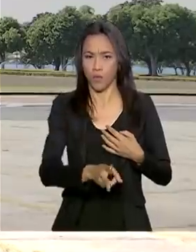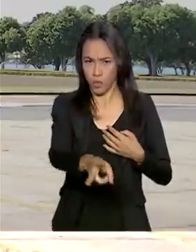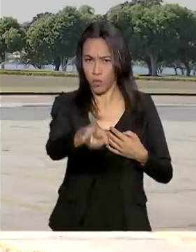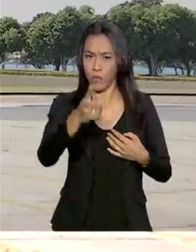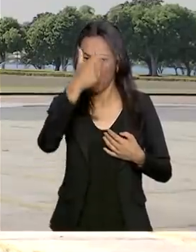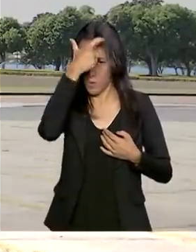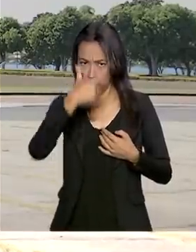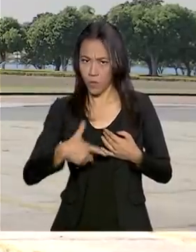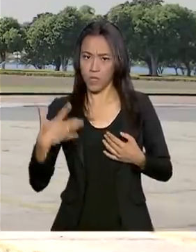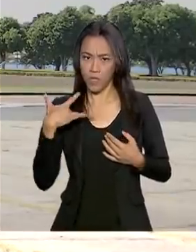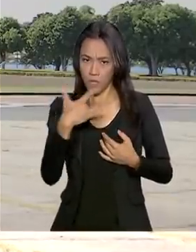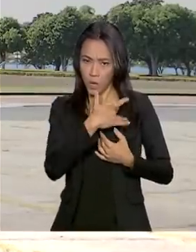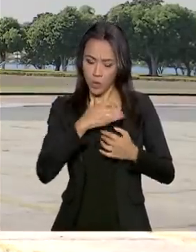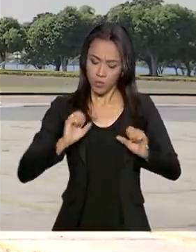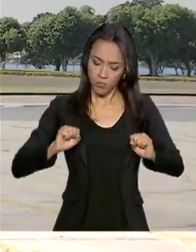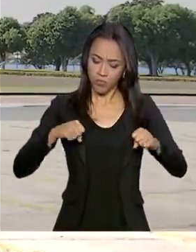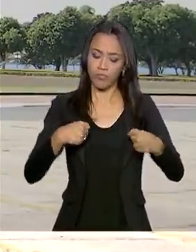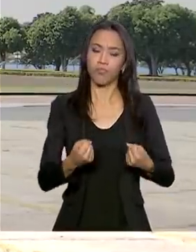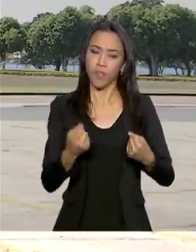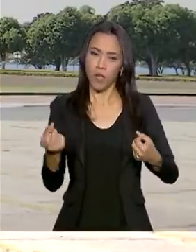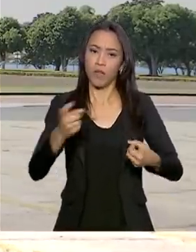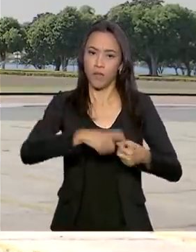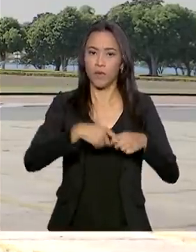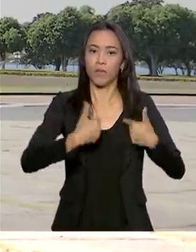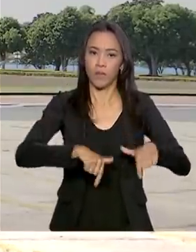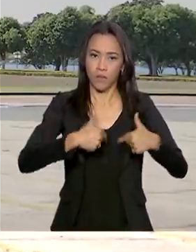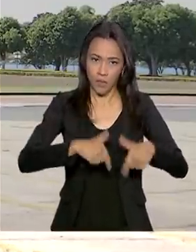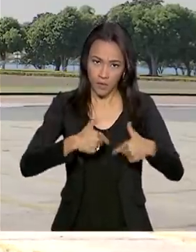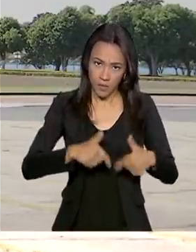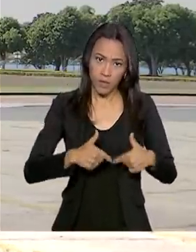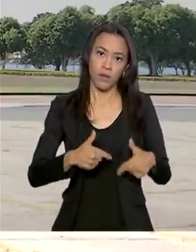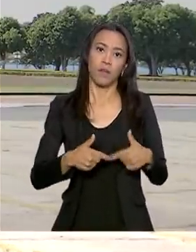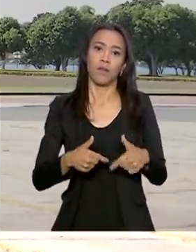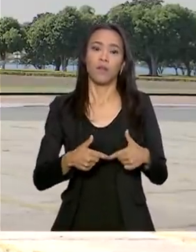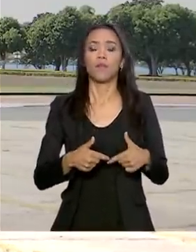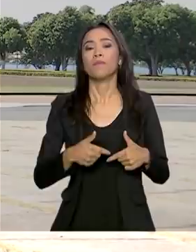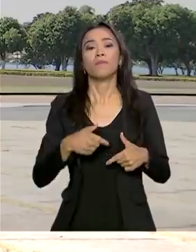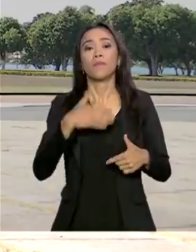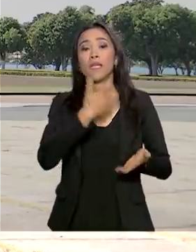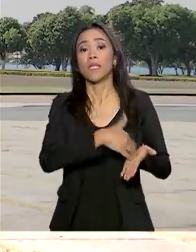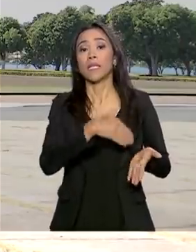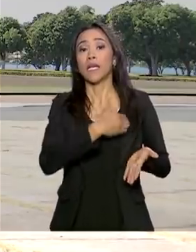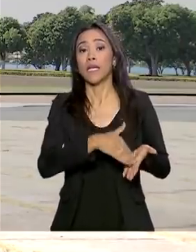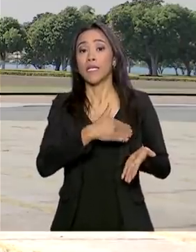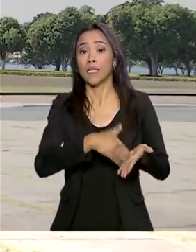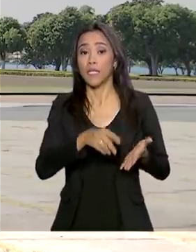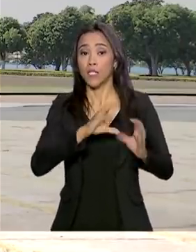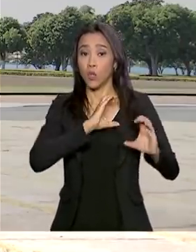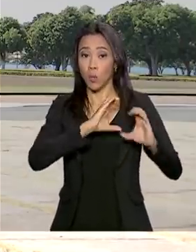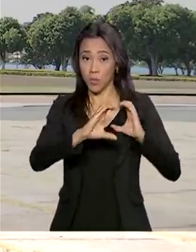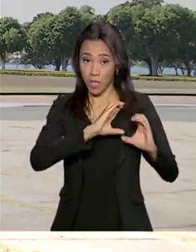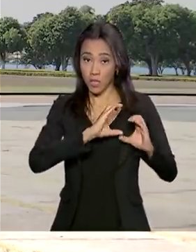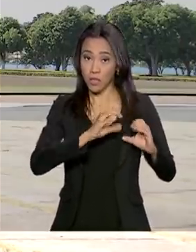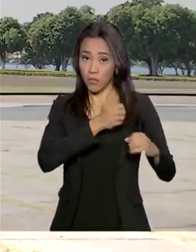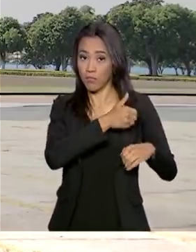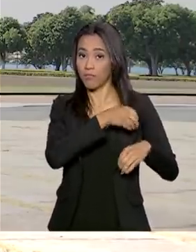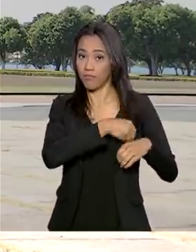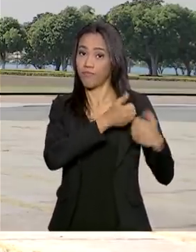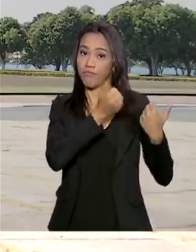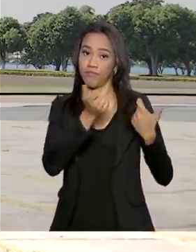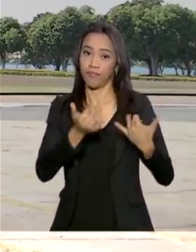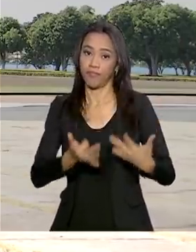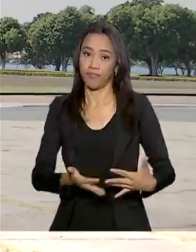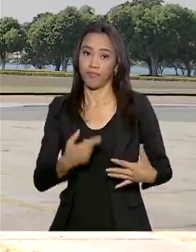Alvorada, mesmo reassumindo a presidência, né, de acordo com a Secretaria de Comunicação da Presidência da República. Nessa